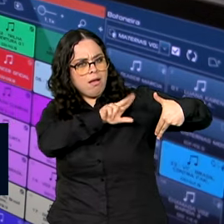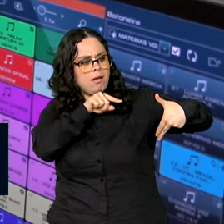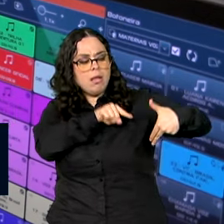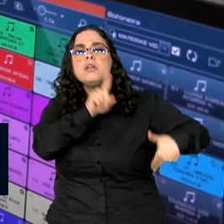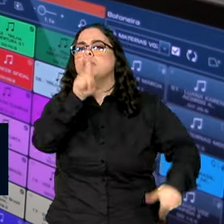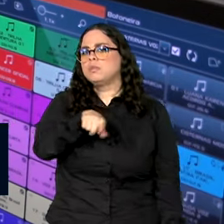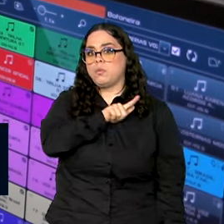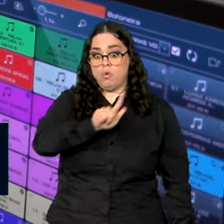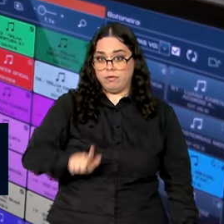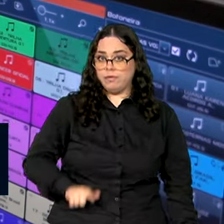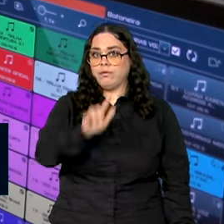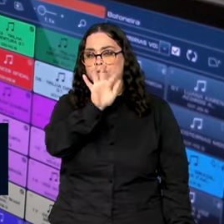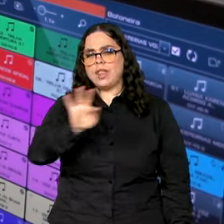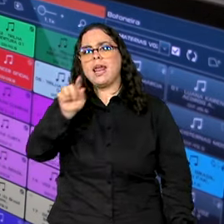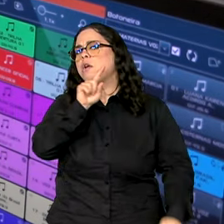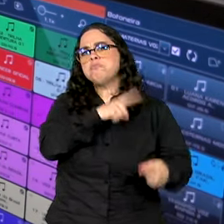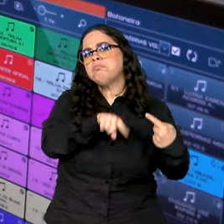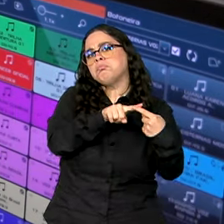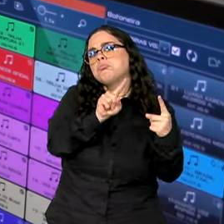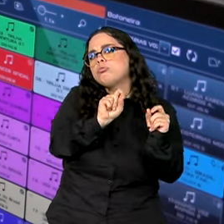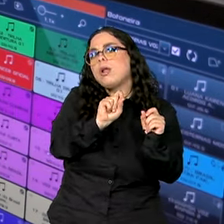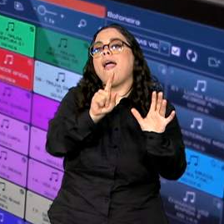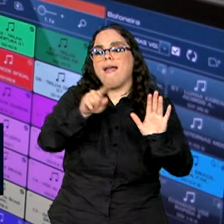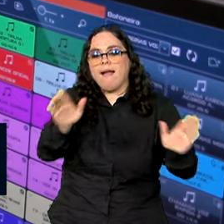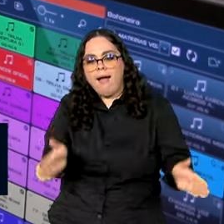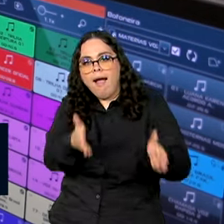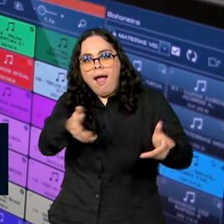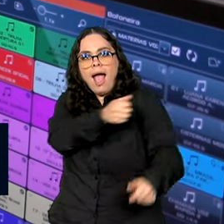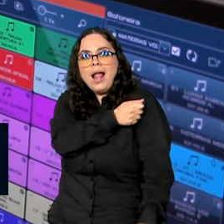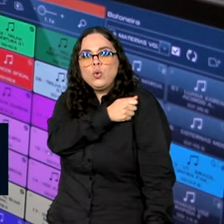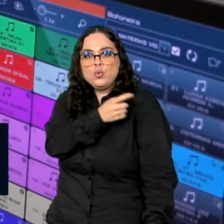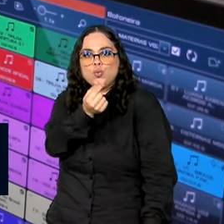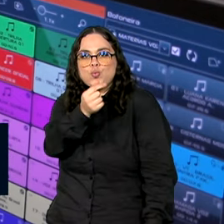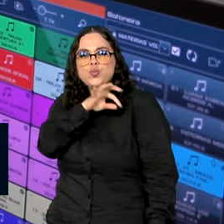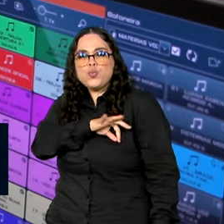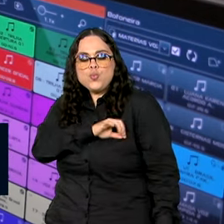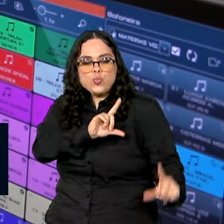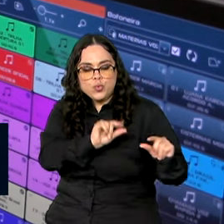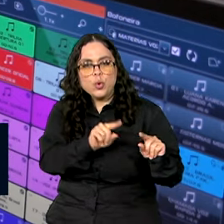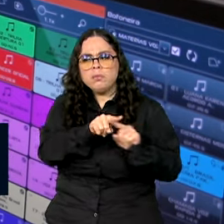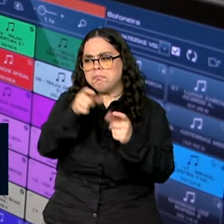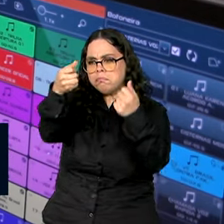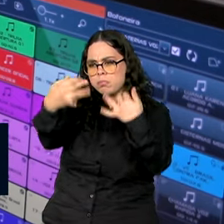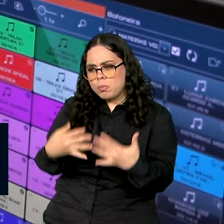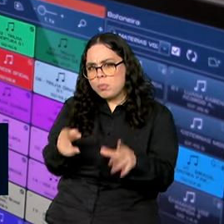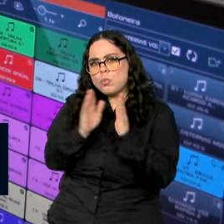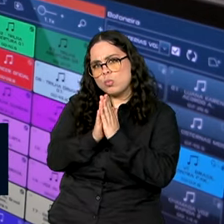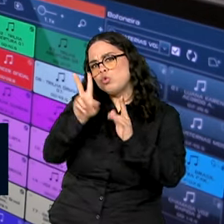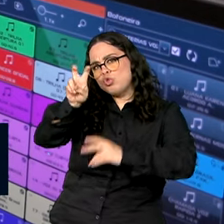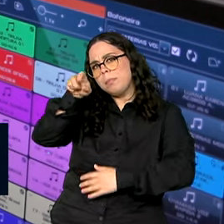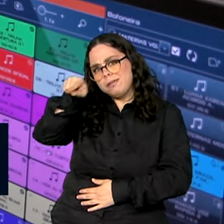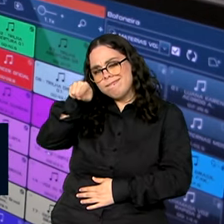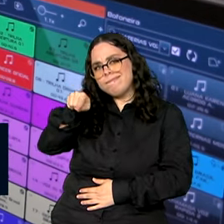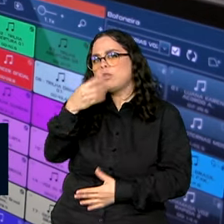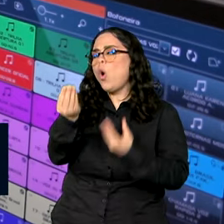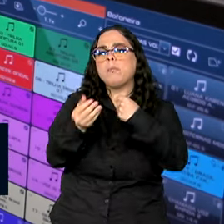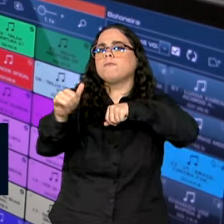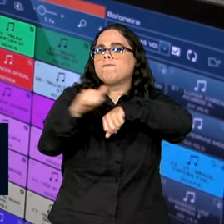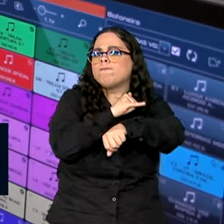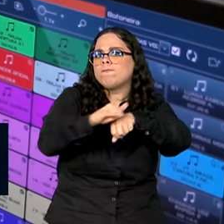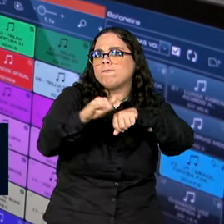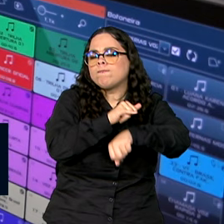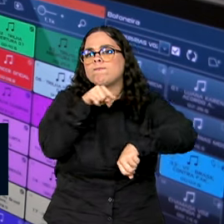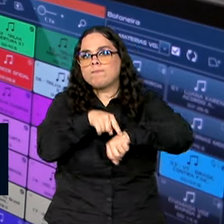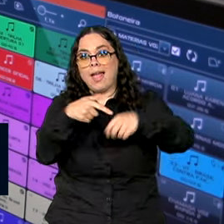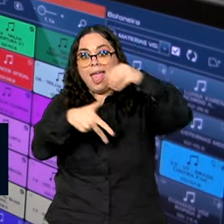Governo Federal para incentivar a participação de estudantes de baixa senhor poderia falar sobre essa medida especificamente de que forma o